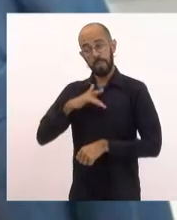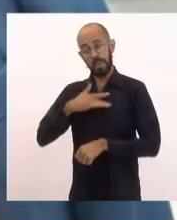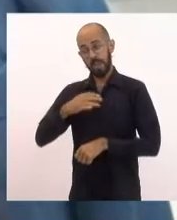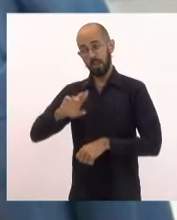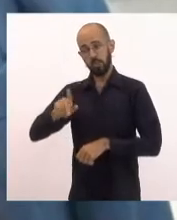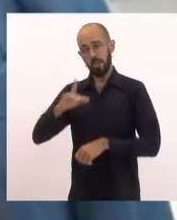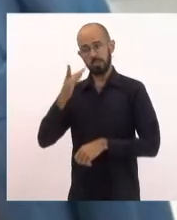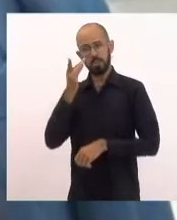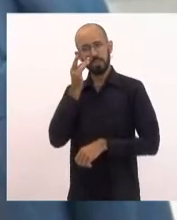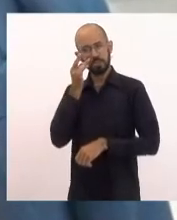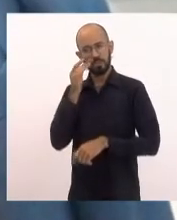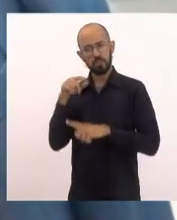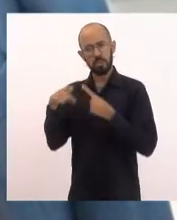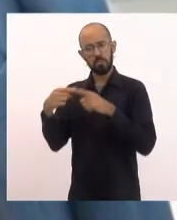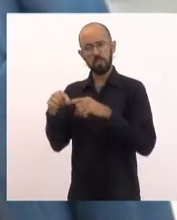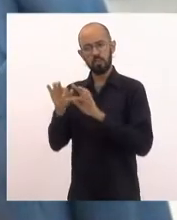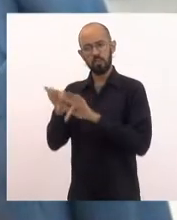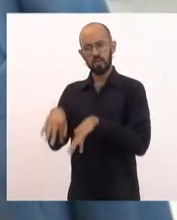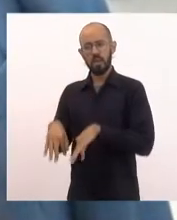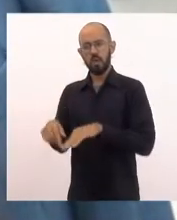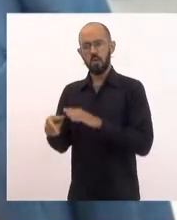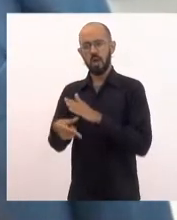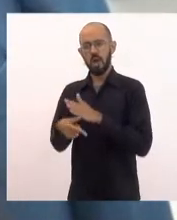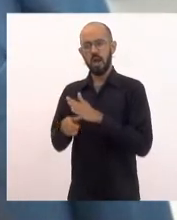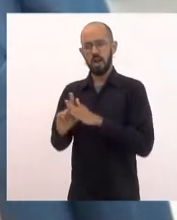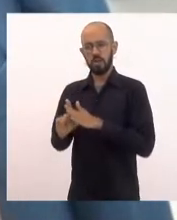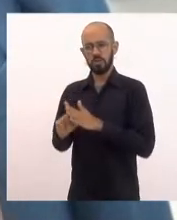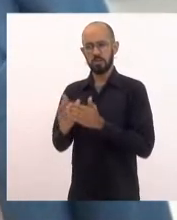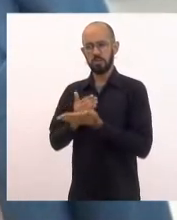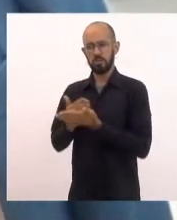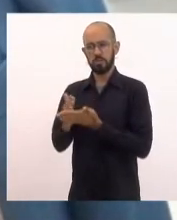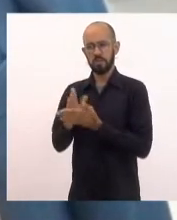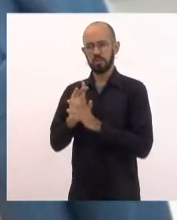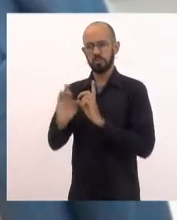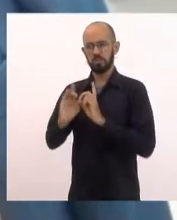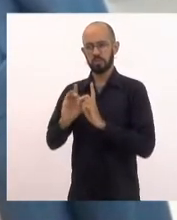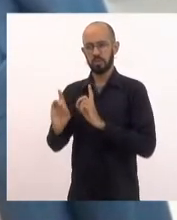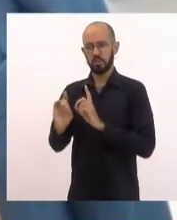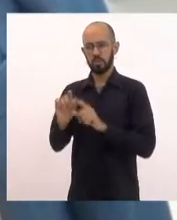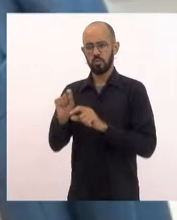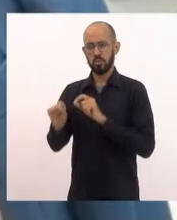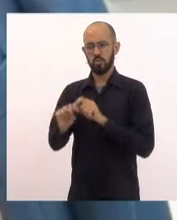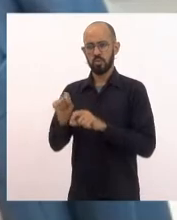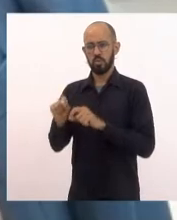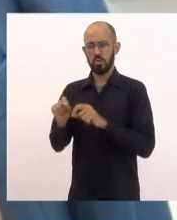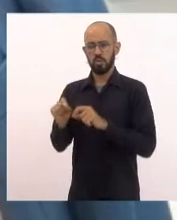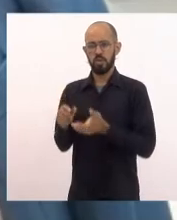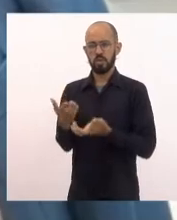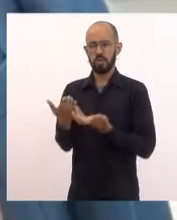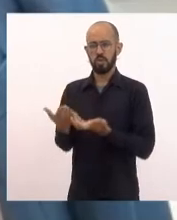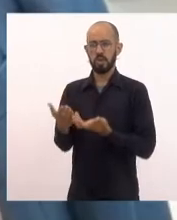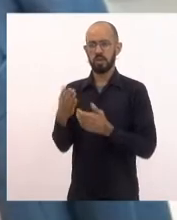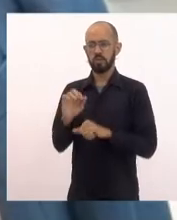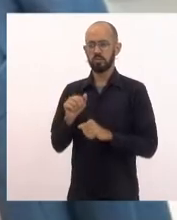final, se for possível, antes de eu iniciar aqui a discussão, caso o senhor possa responder